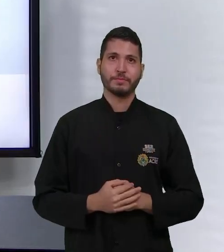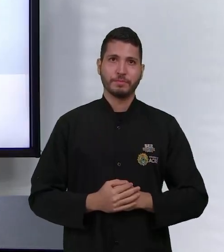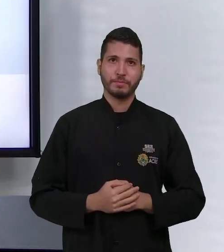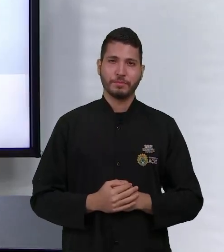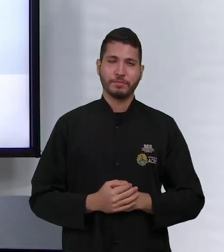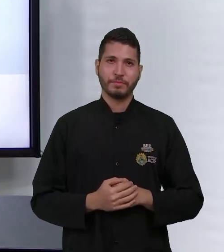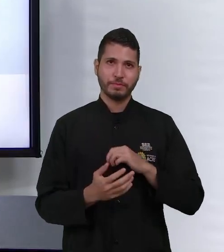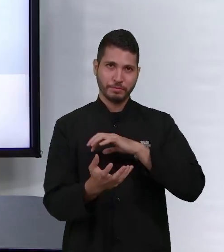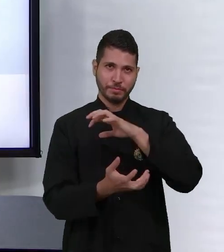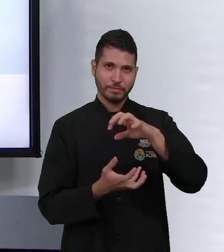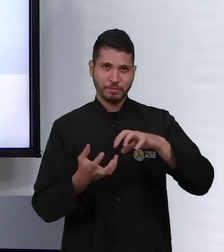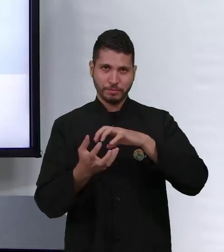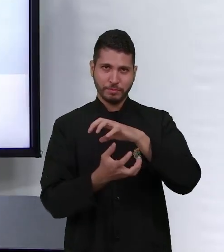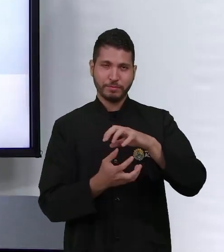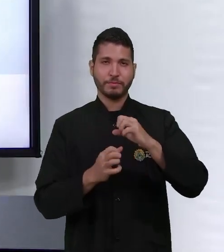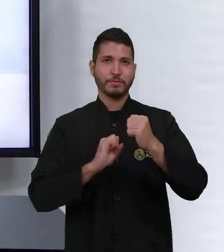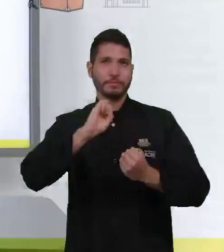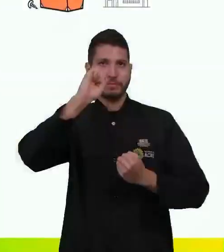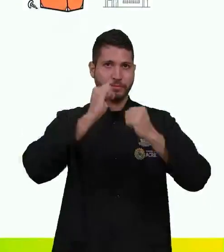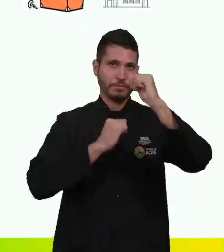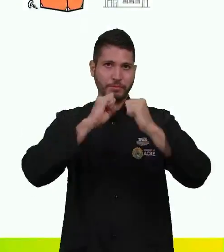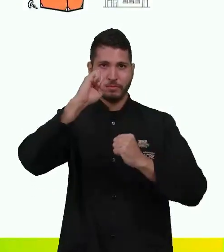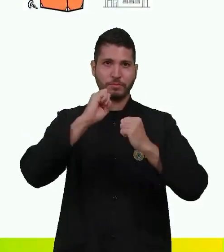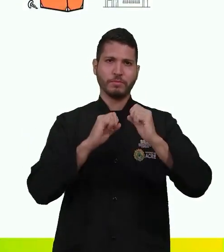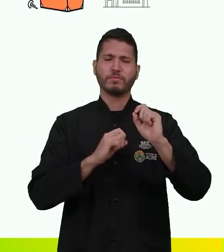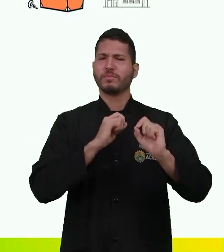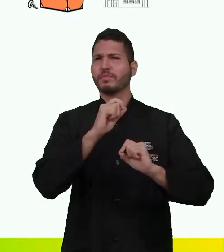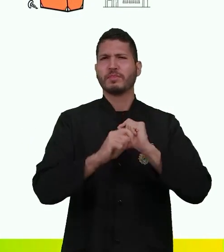a Revolução Industrial?